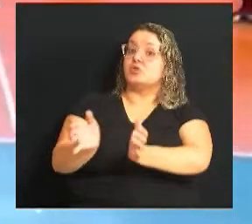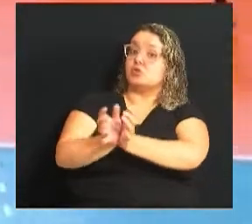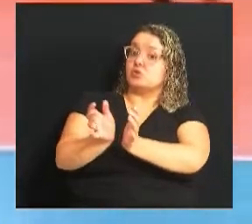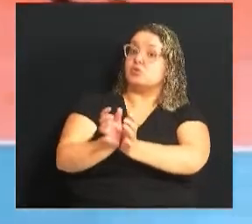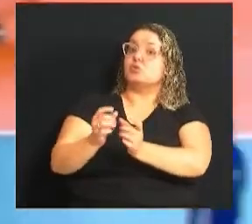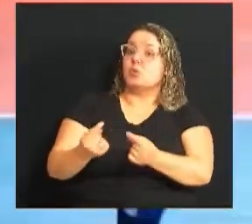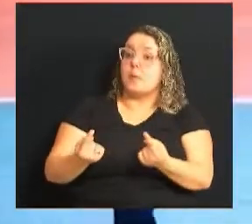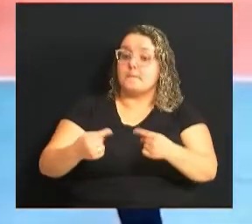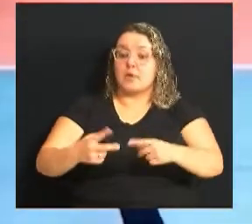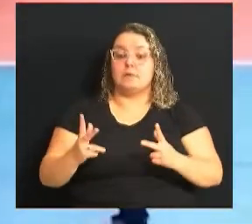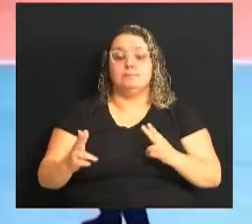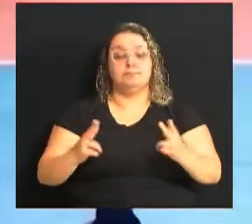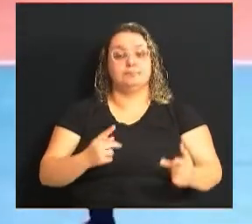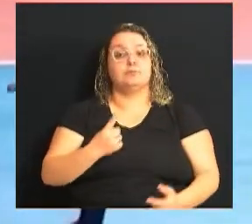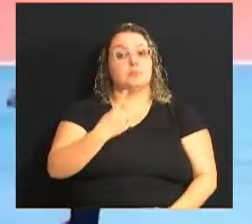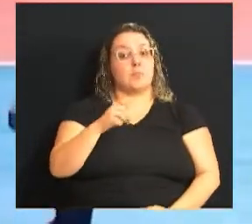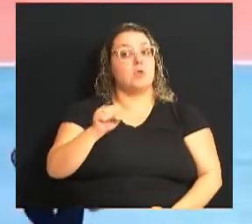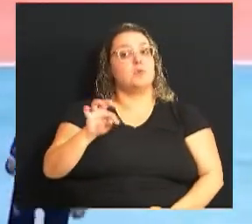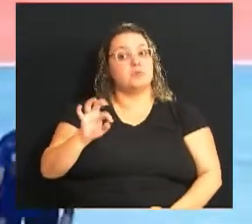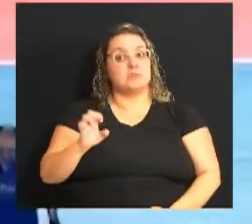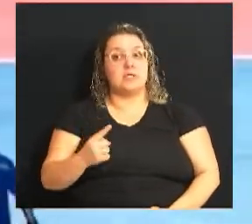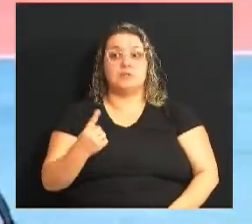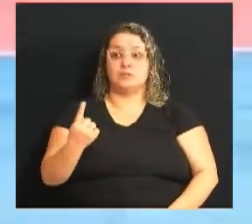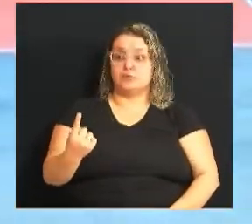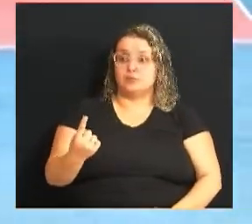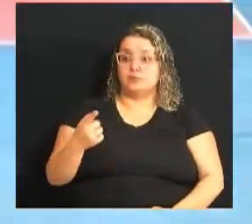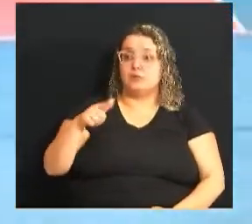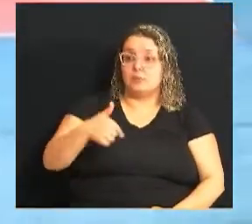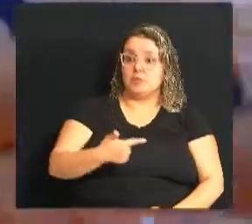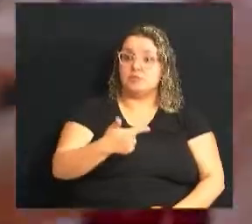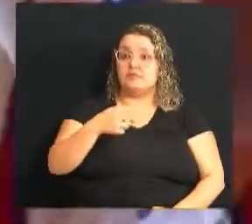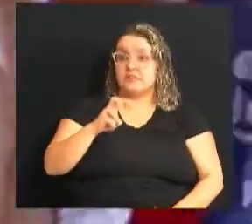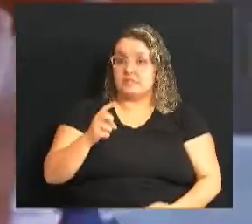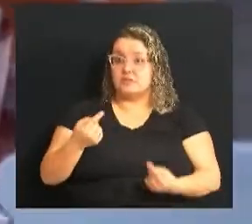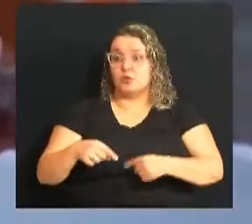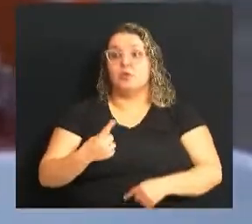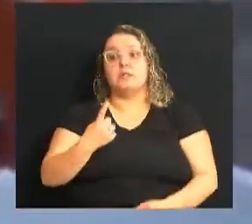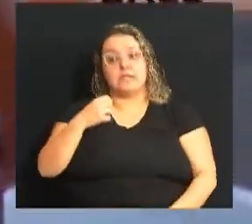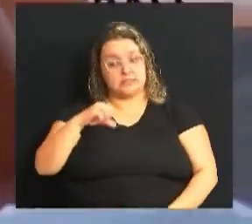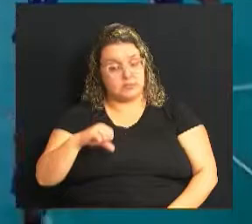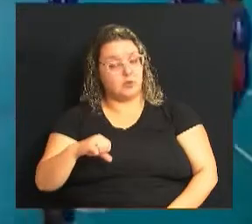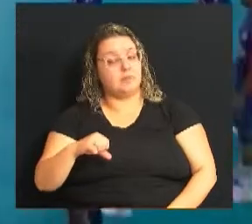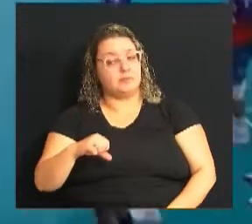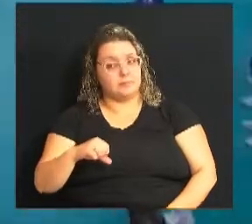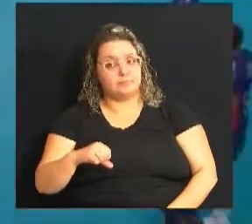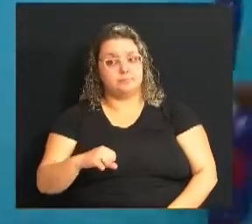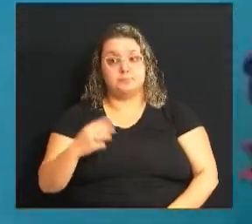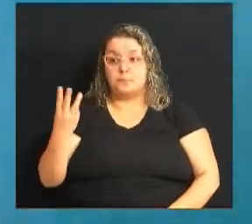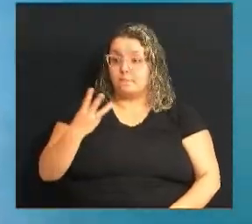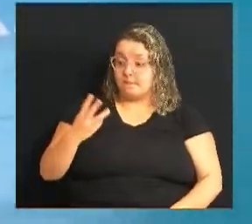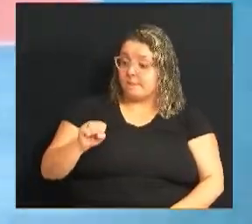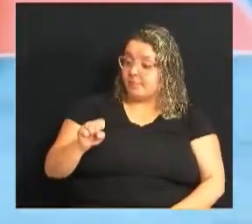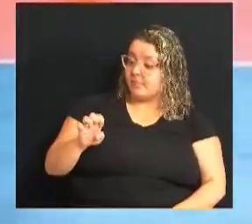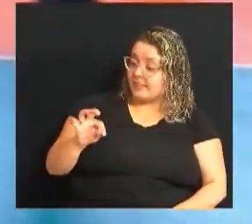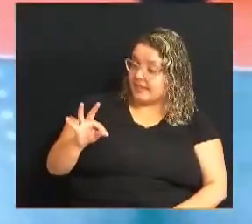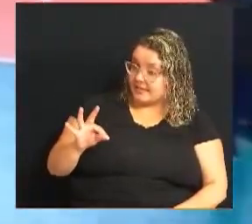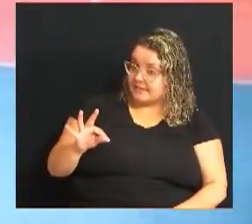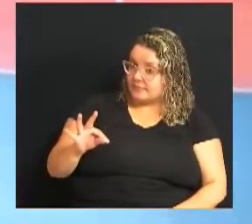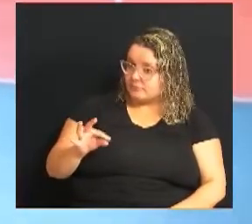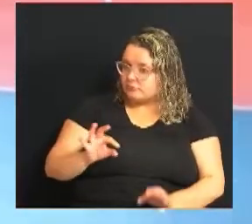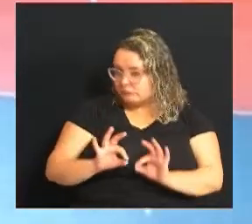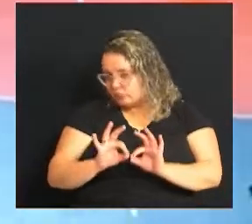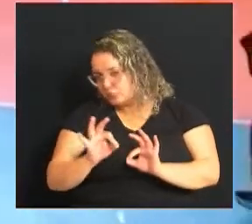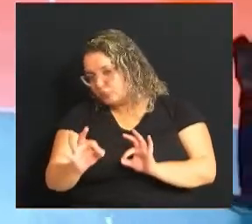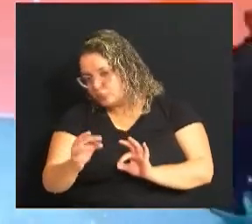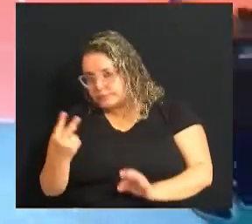em 7-1, depois de fazer 25-19. O terceiro set foi uma extensão do